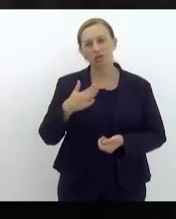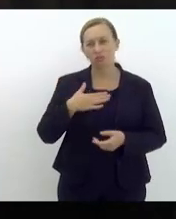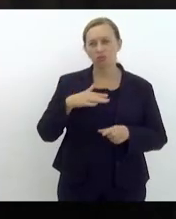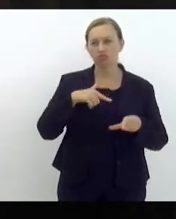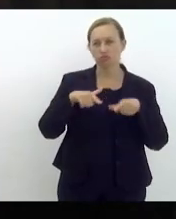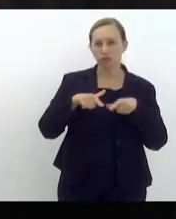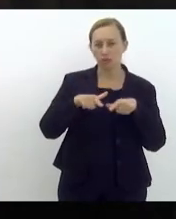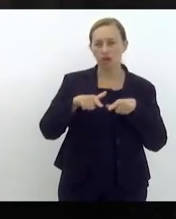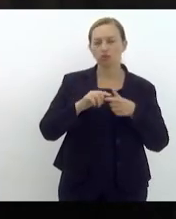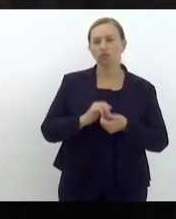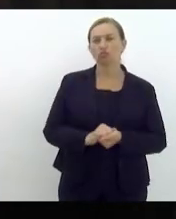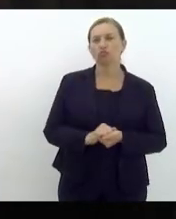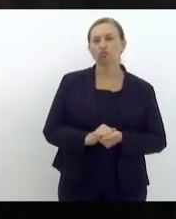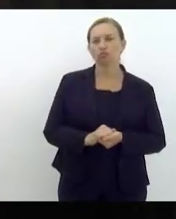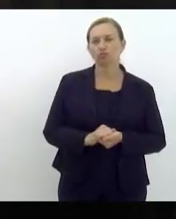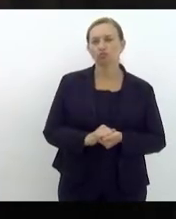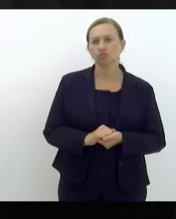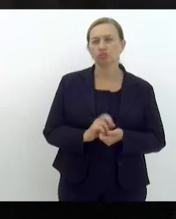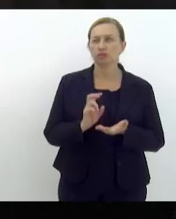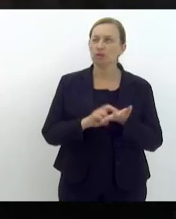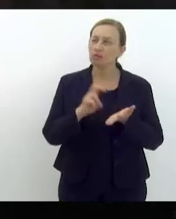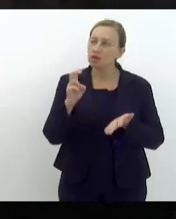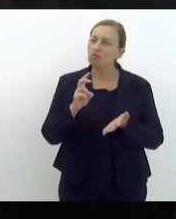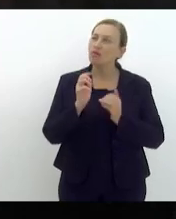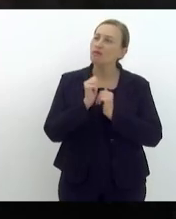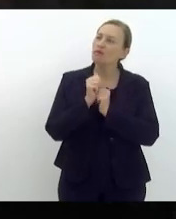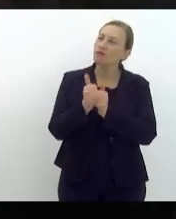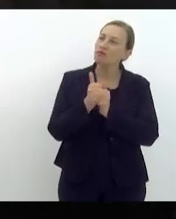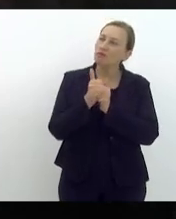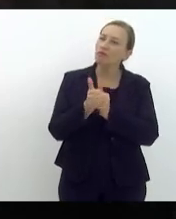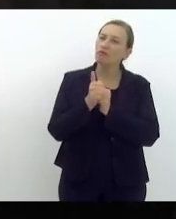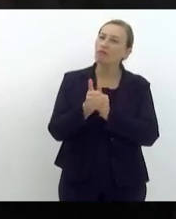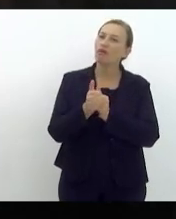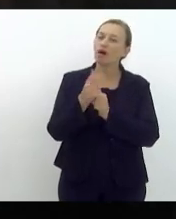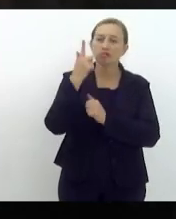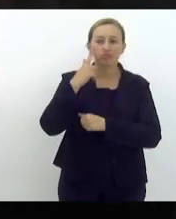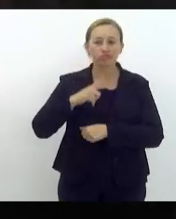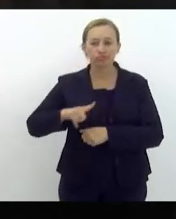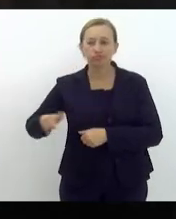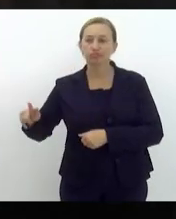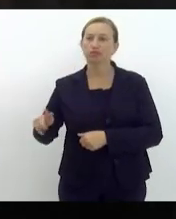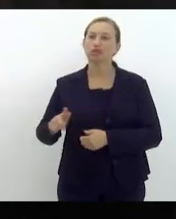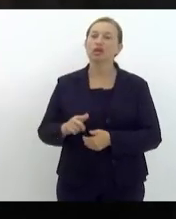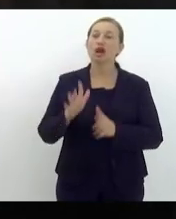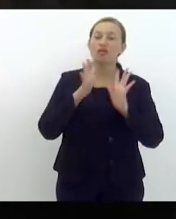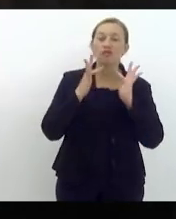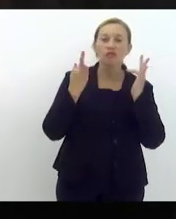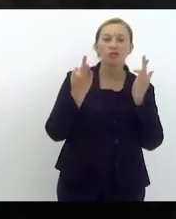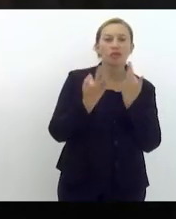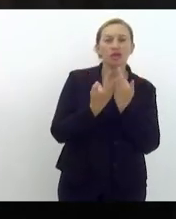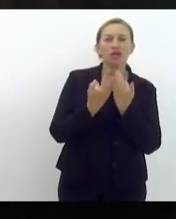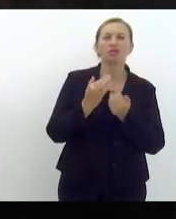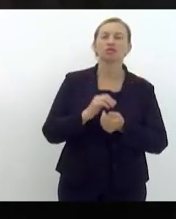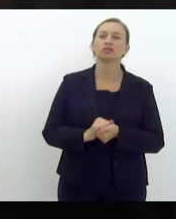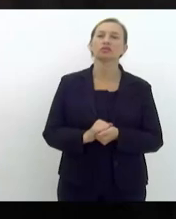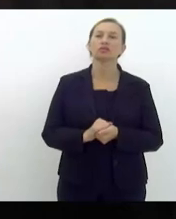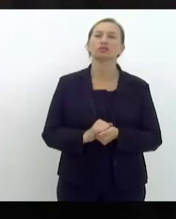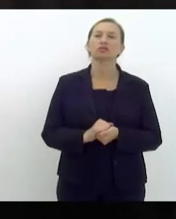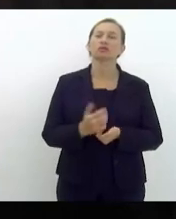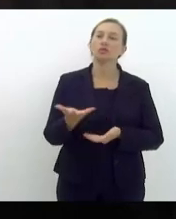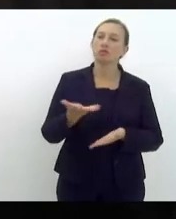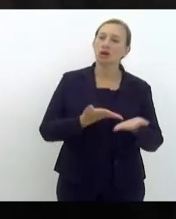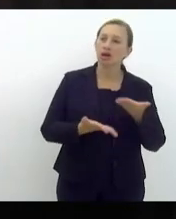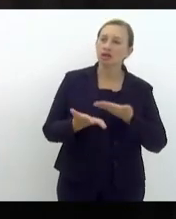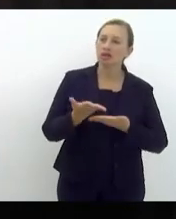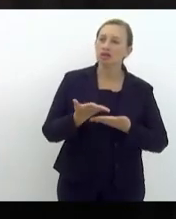mandato esteve nesta manhã mas vem acompanhando durante a semana as famílias que participam